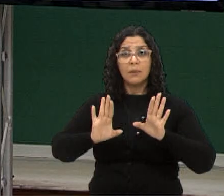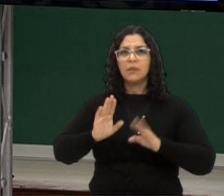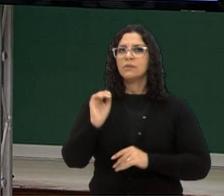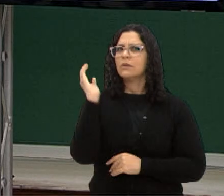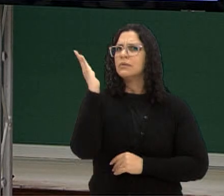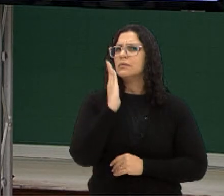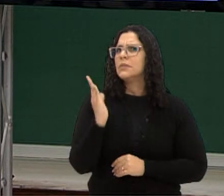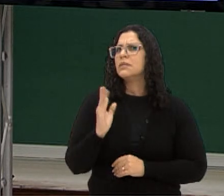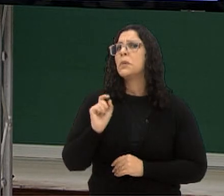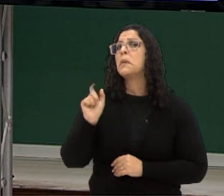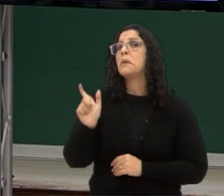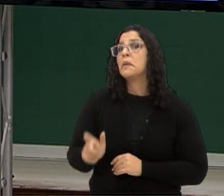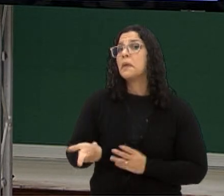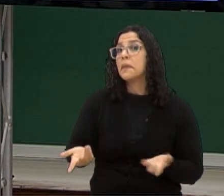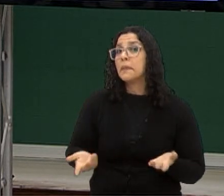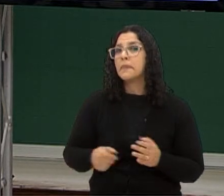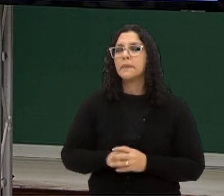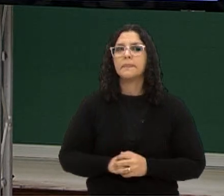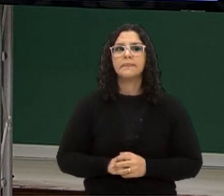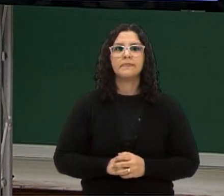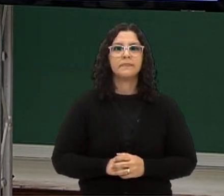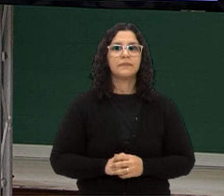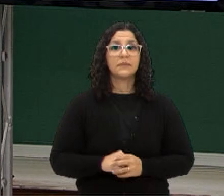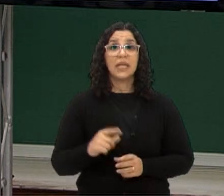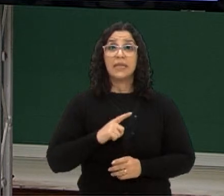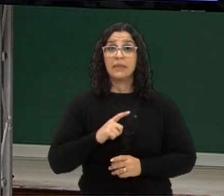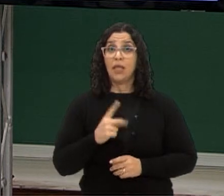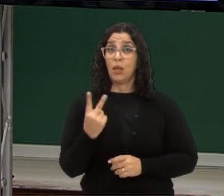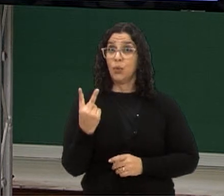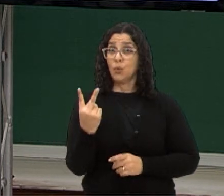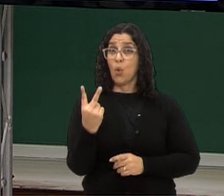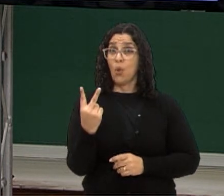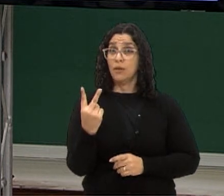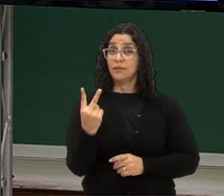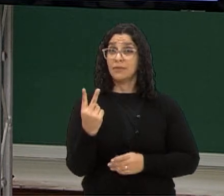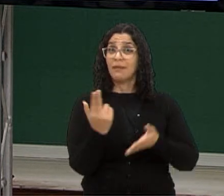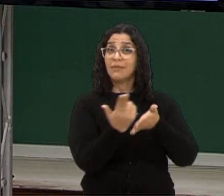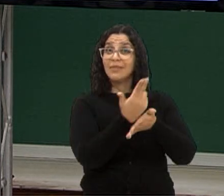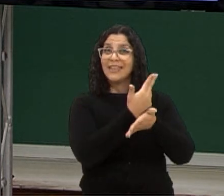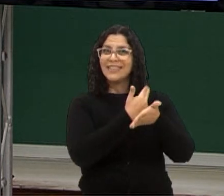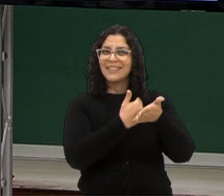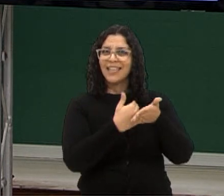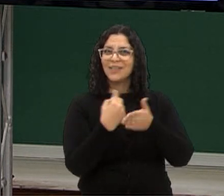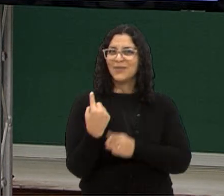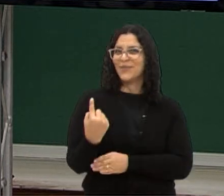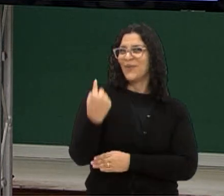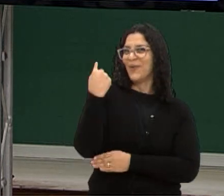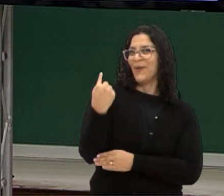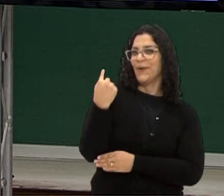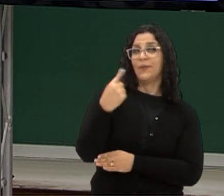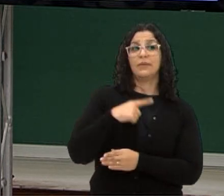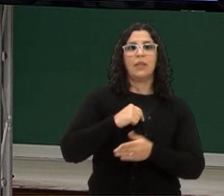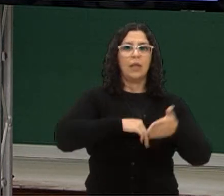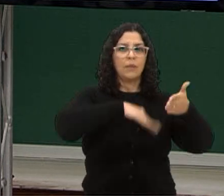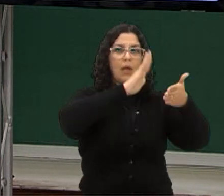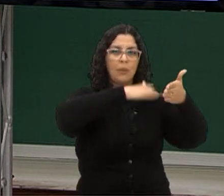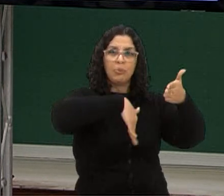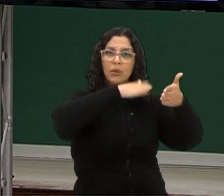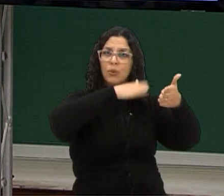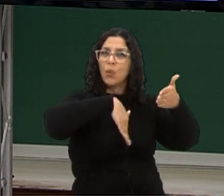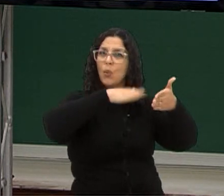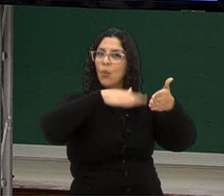Então aqui nós temos duas imagens em uma, gente. Então nós temos aqui a pintura,